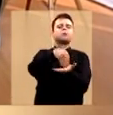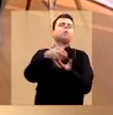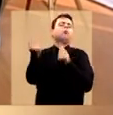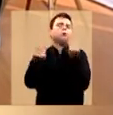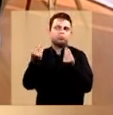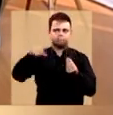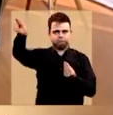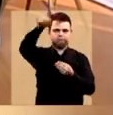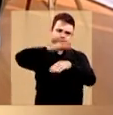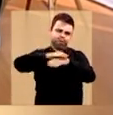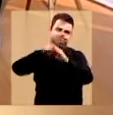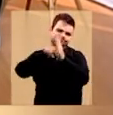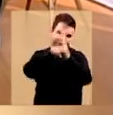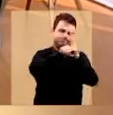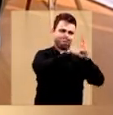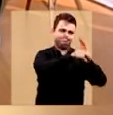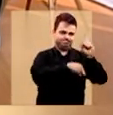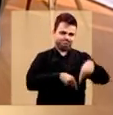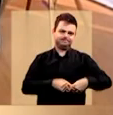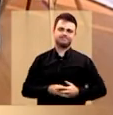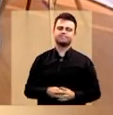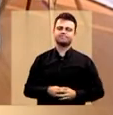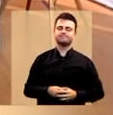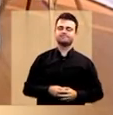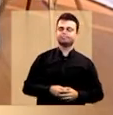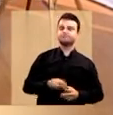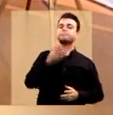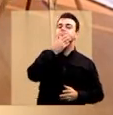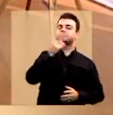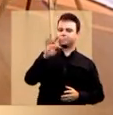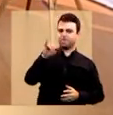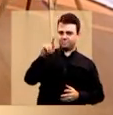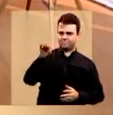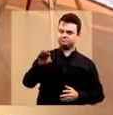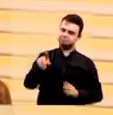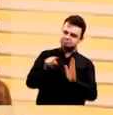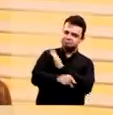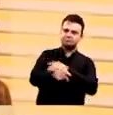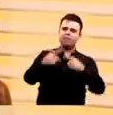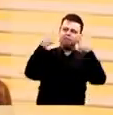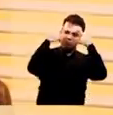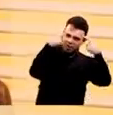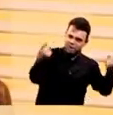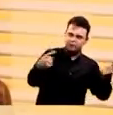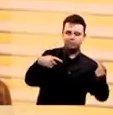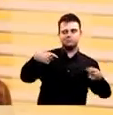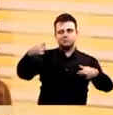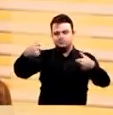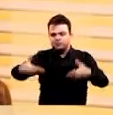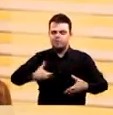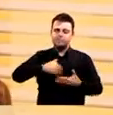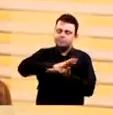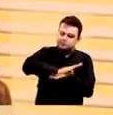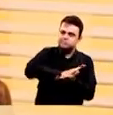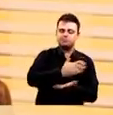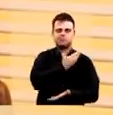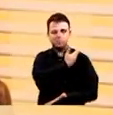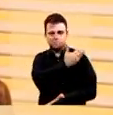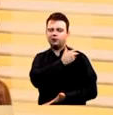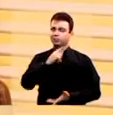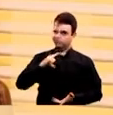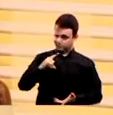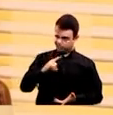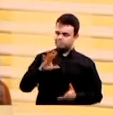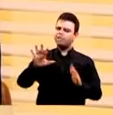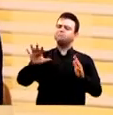racial. Tiago, a gente falou aqui sobre violência, sobre esses casos de discriminação, preconceito.